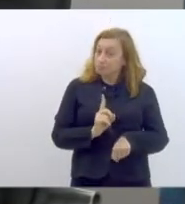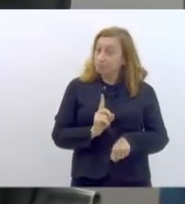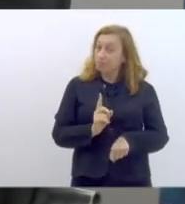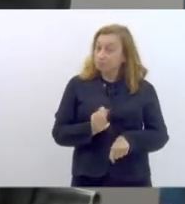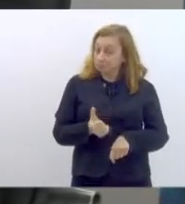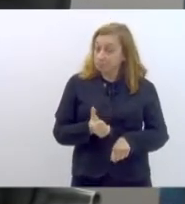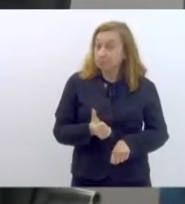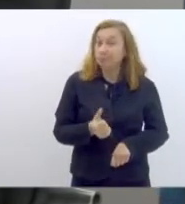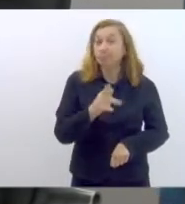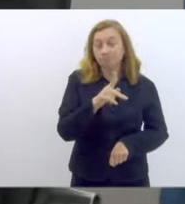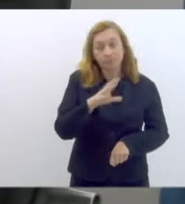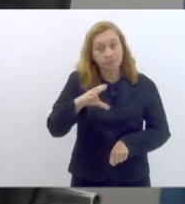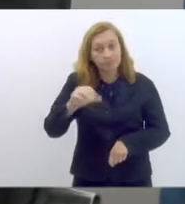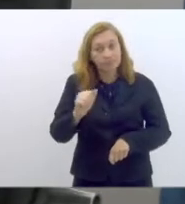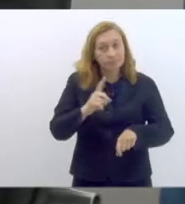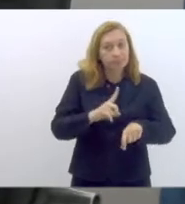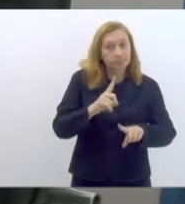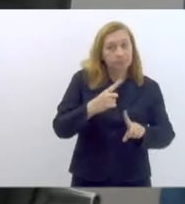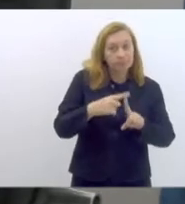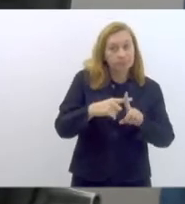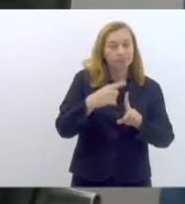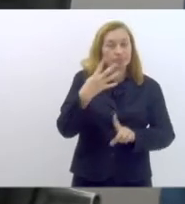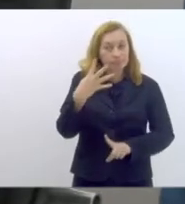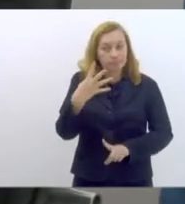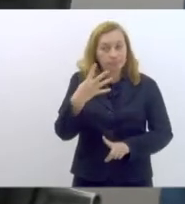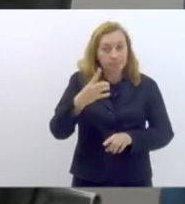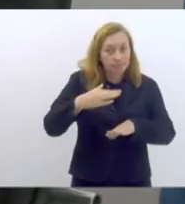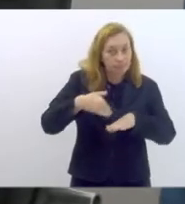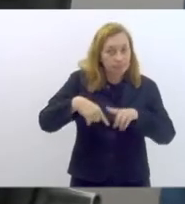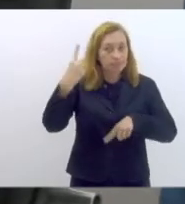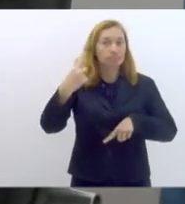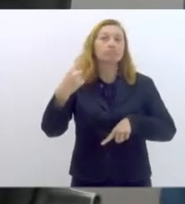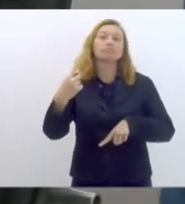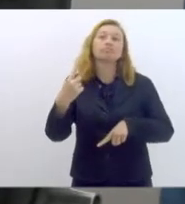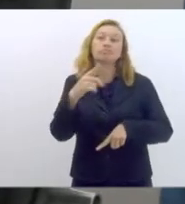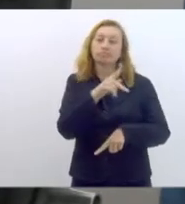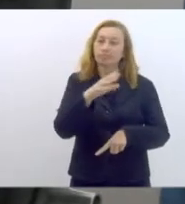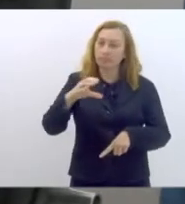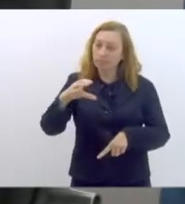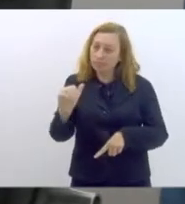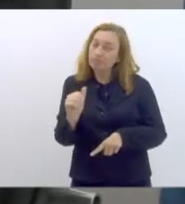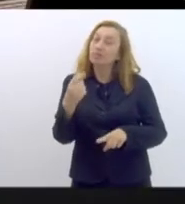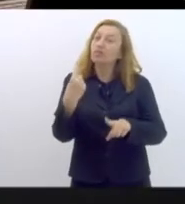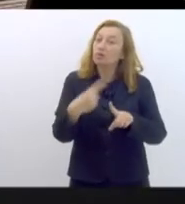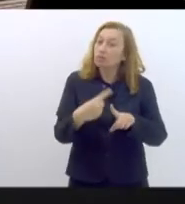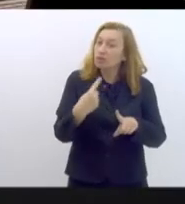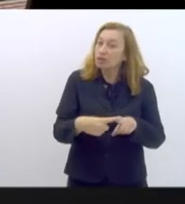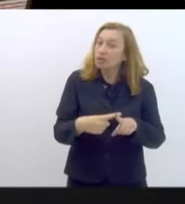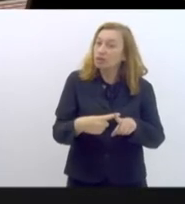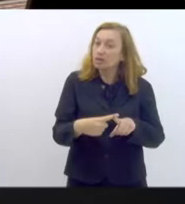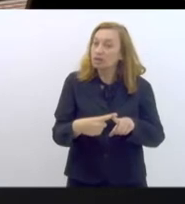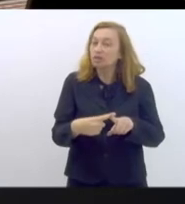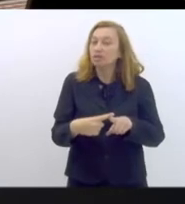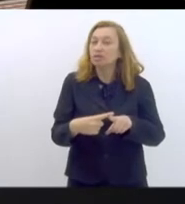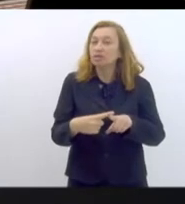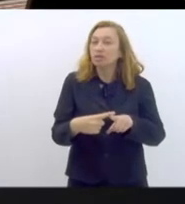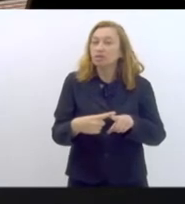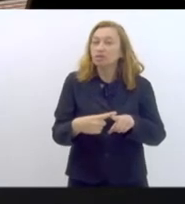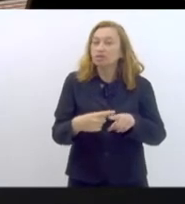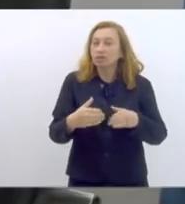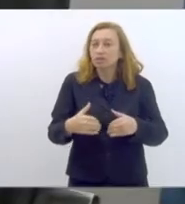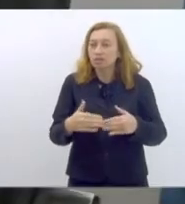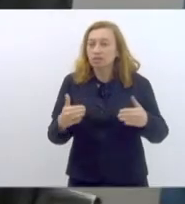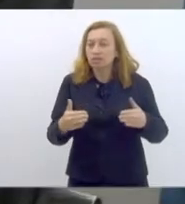o IPCA mais 4 vai ultrapassar o IPCA, porque abriu uma boca. Sim. Entre a